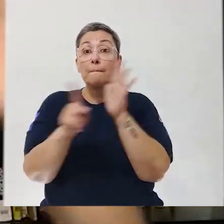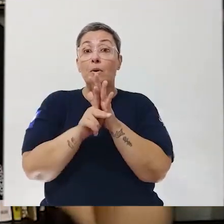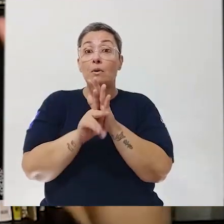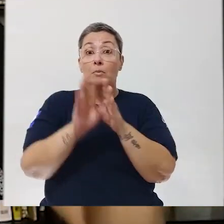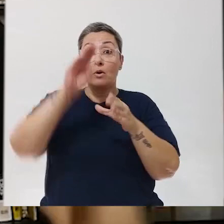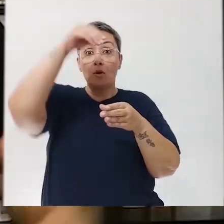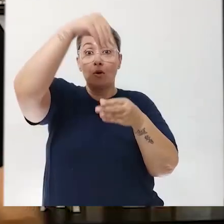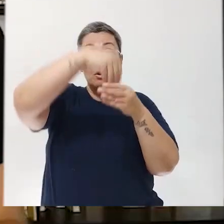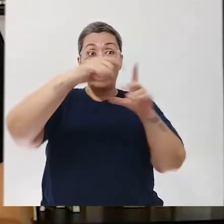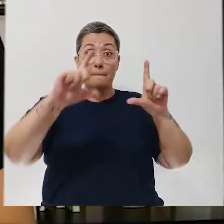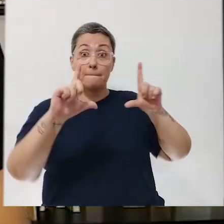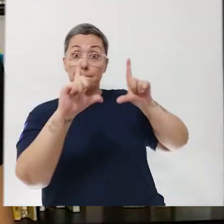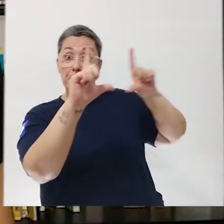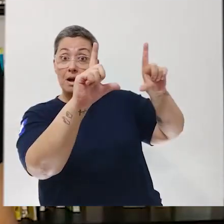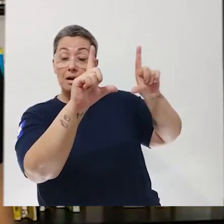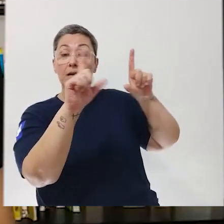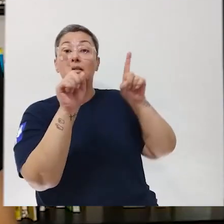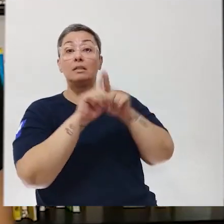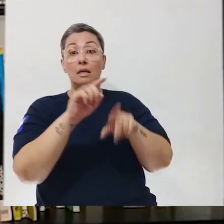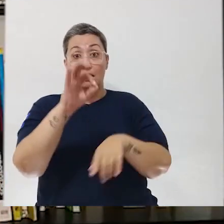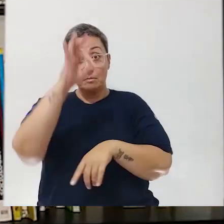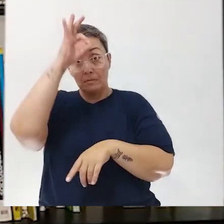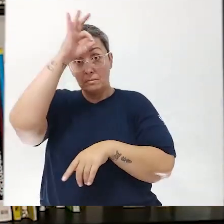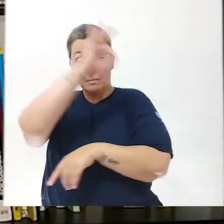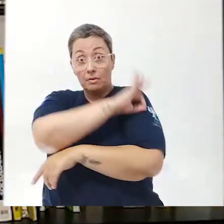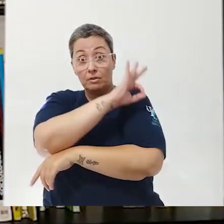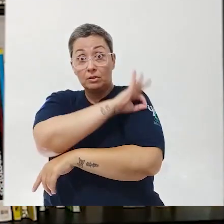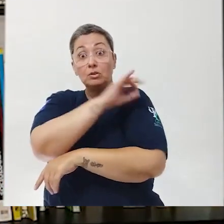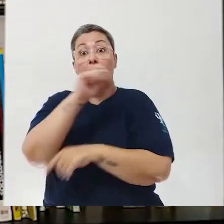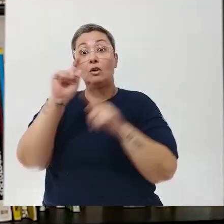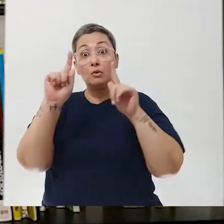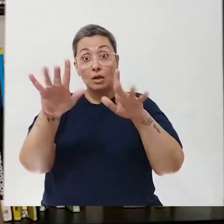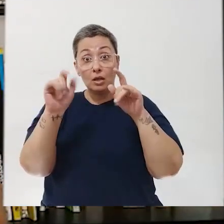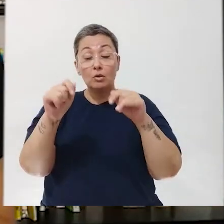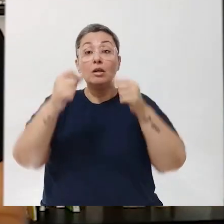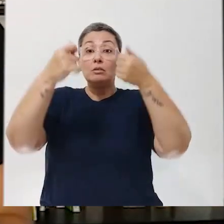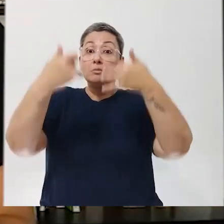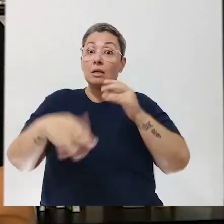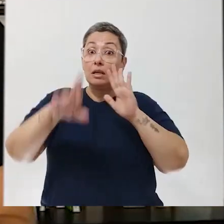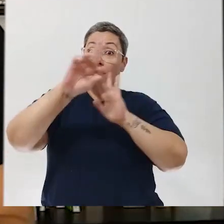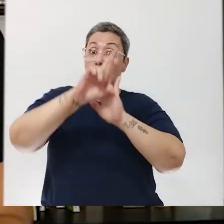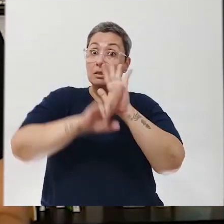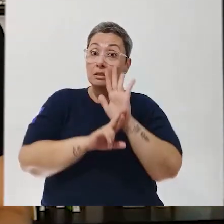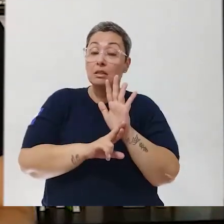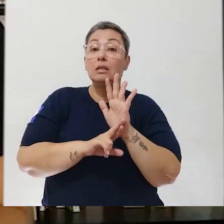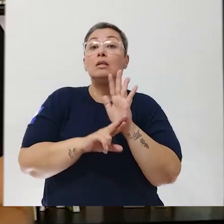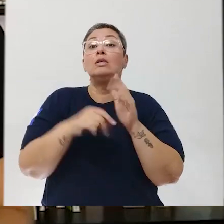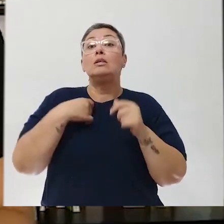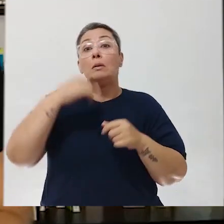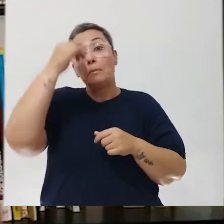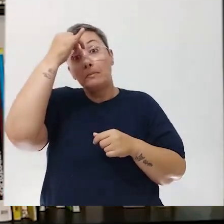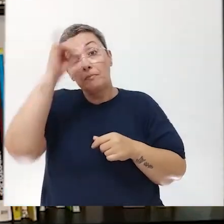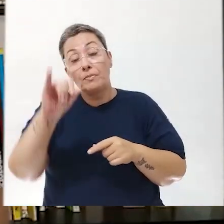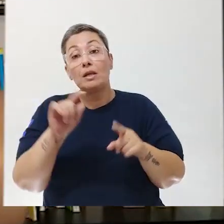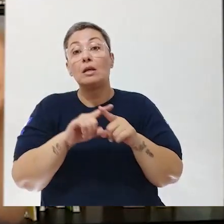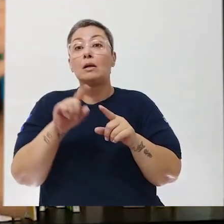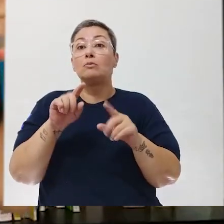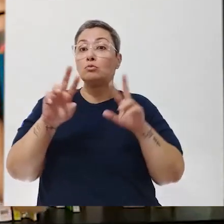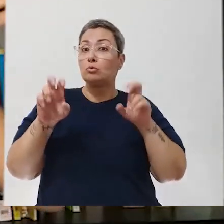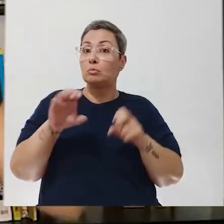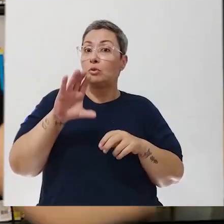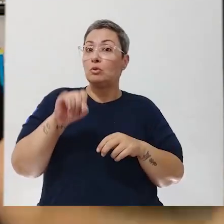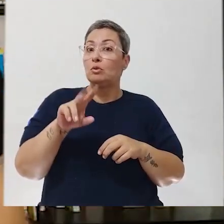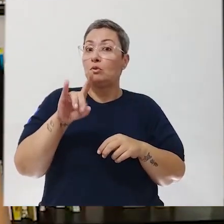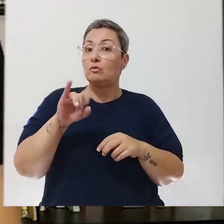que fica aqui na prefeitura mesmo de Guarulhos e que fala sobre os protocolos de prevenção contra a Covid-19, só que